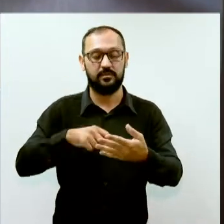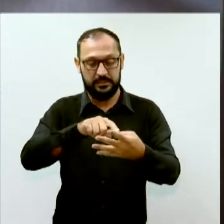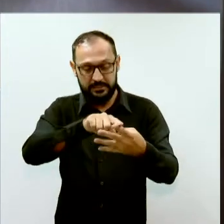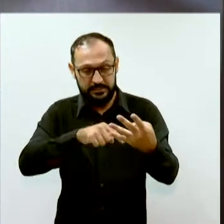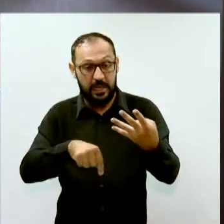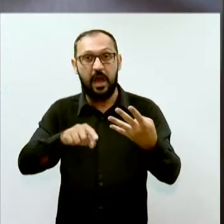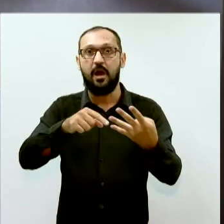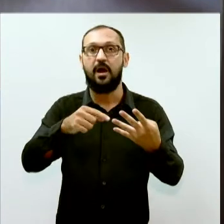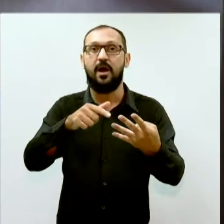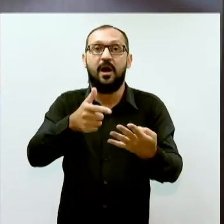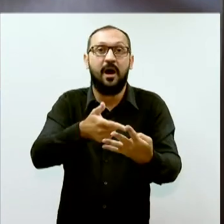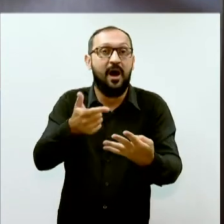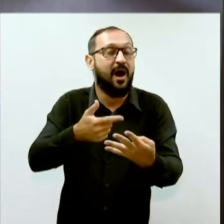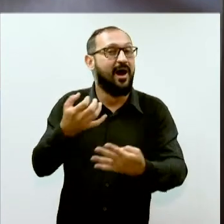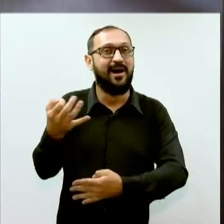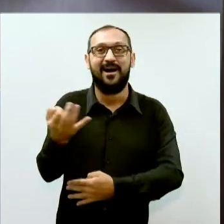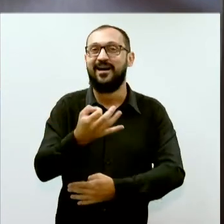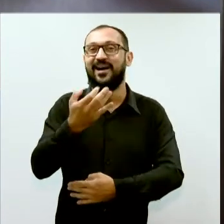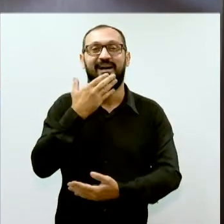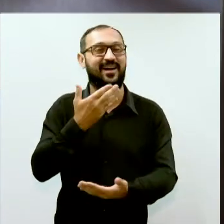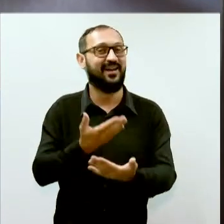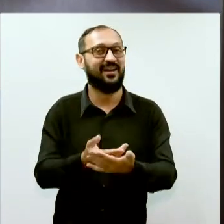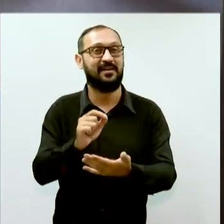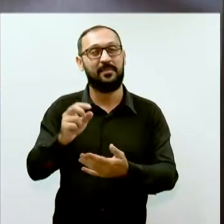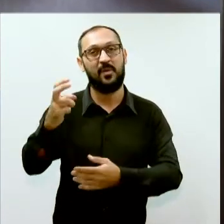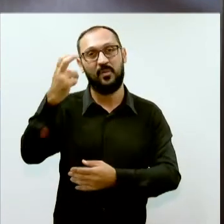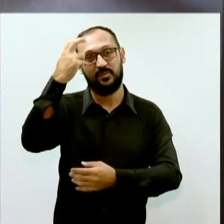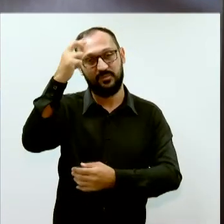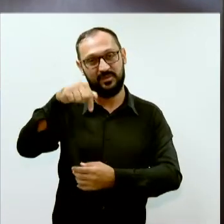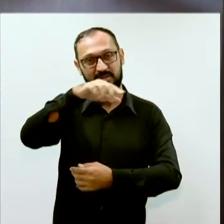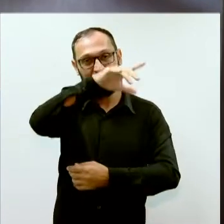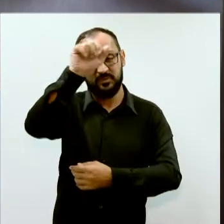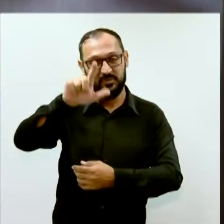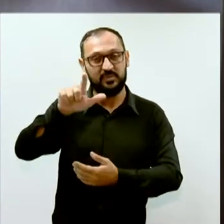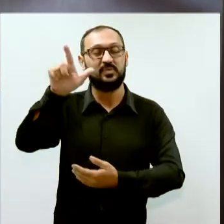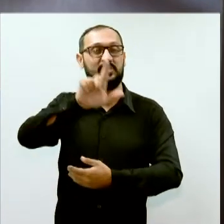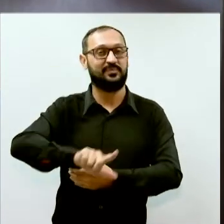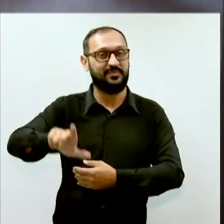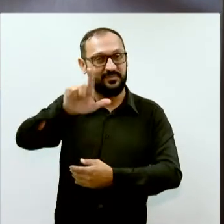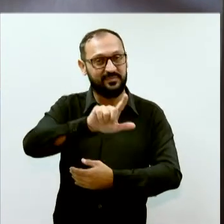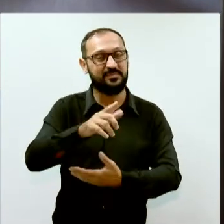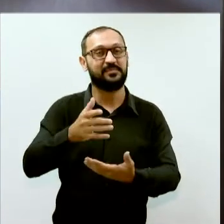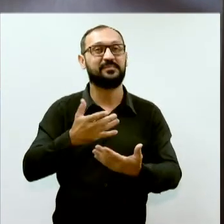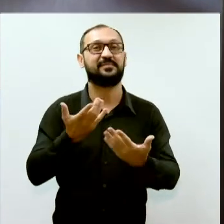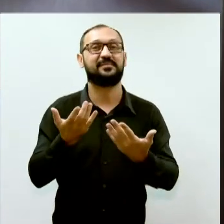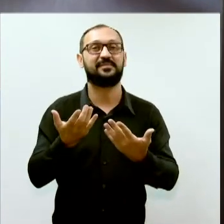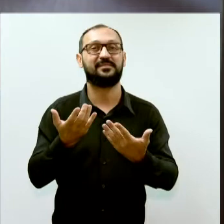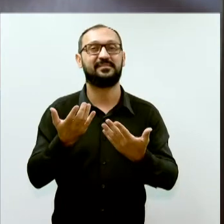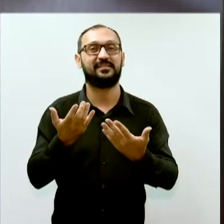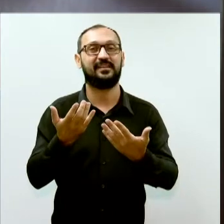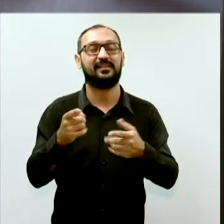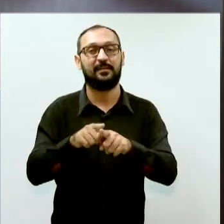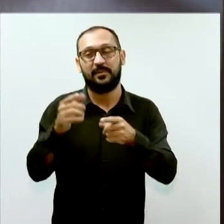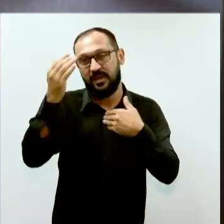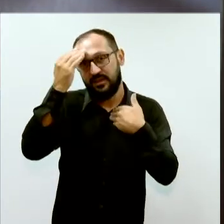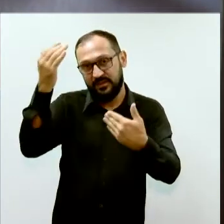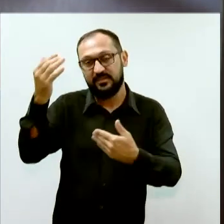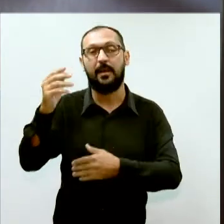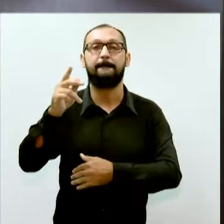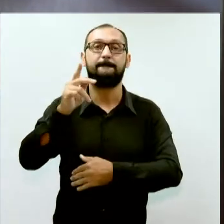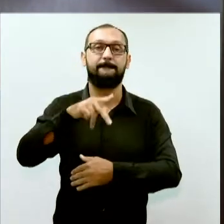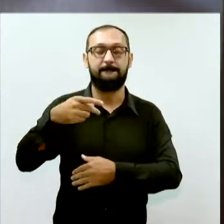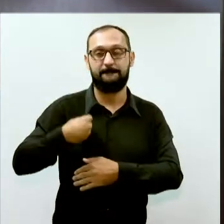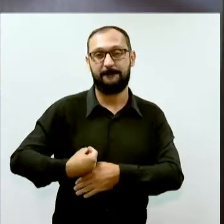coletânea tão maravilhosa aqui para a cultura do nosso estado, cultura literária aqui de Mato Grosso do Sul. Também